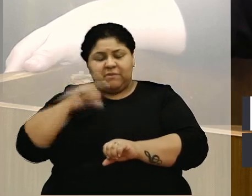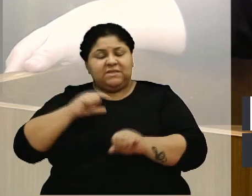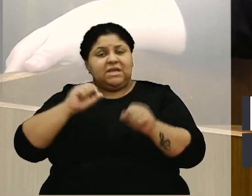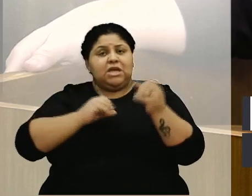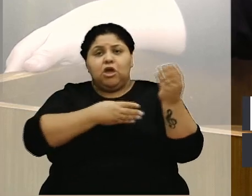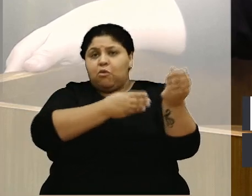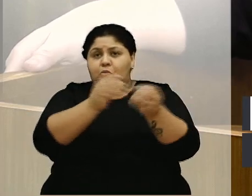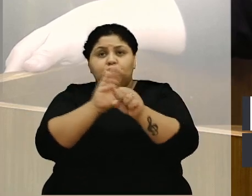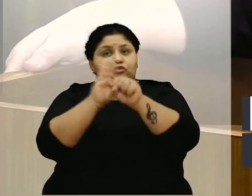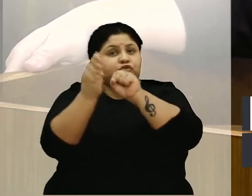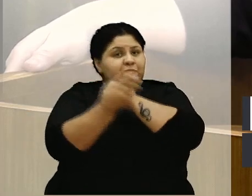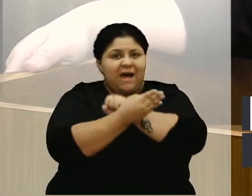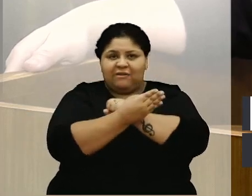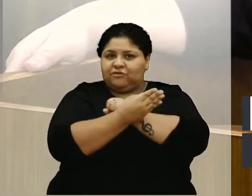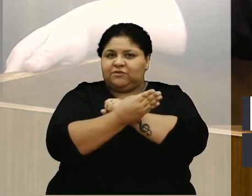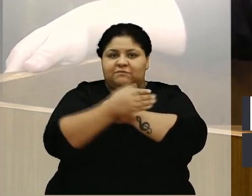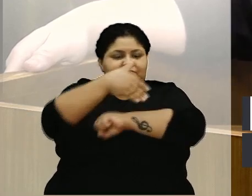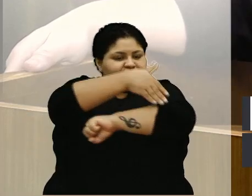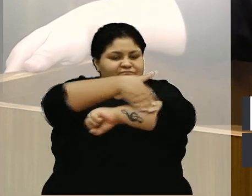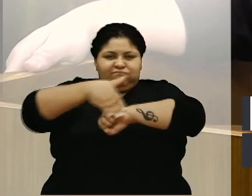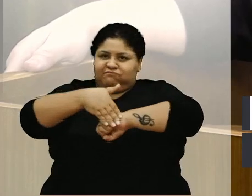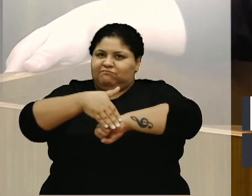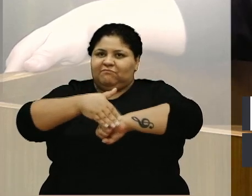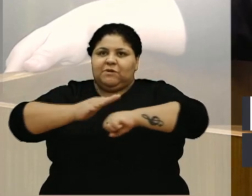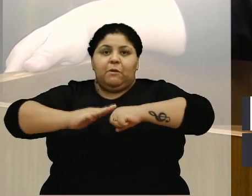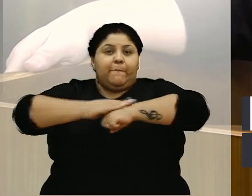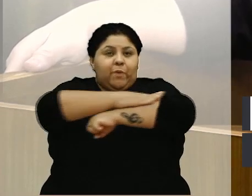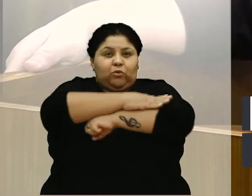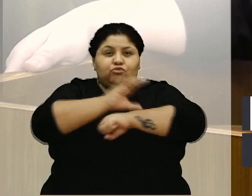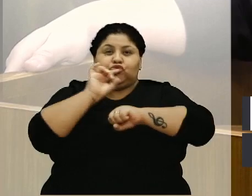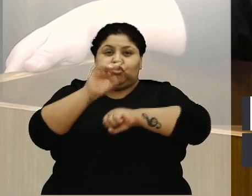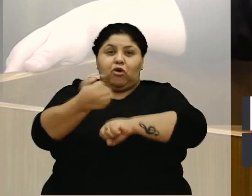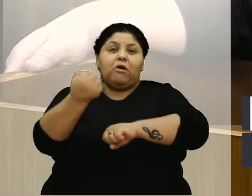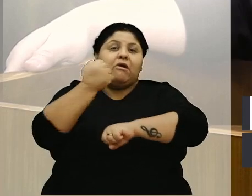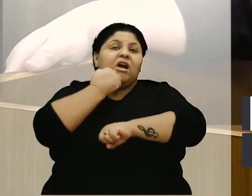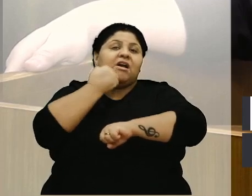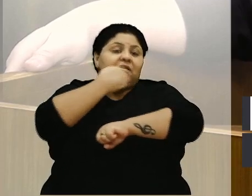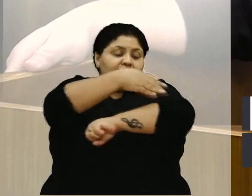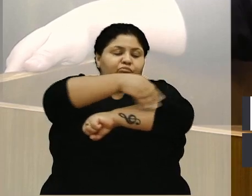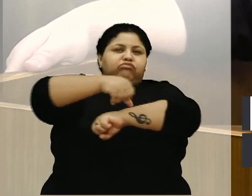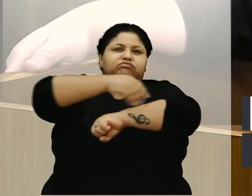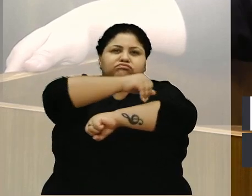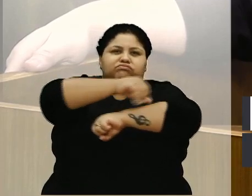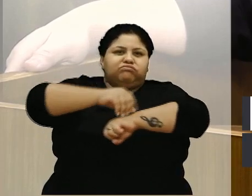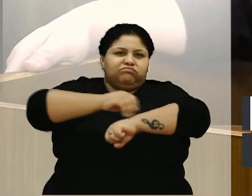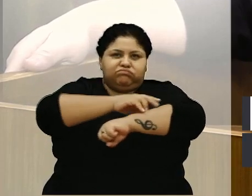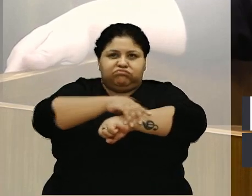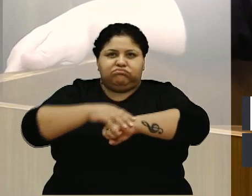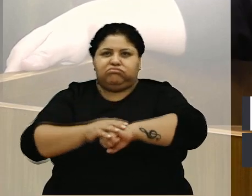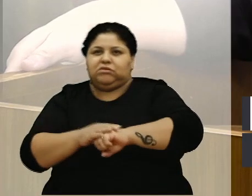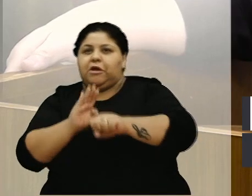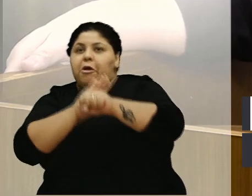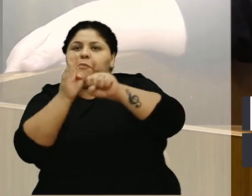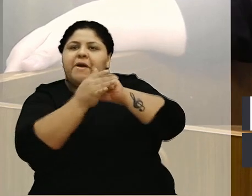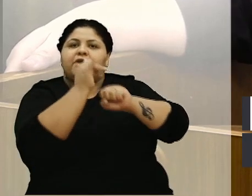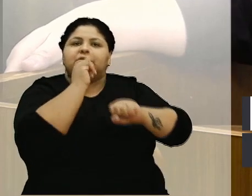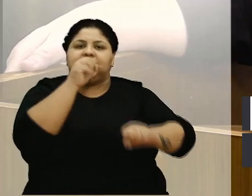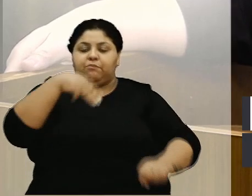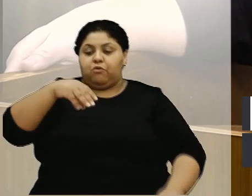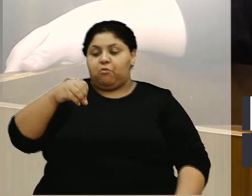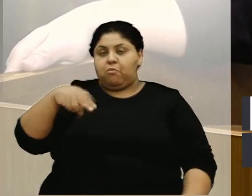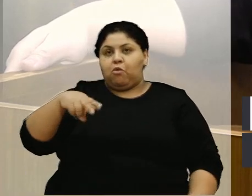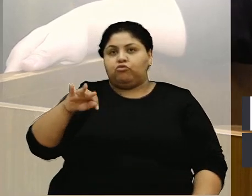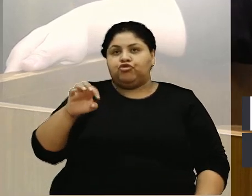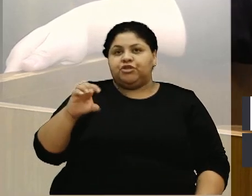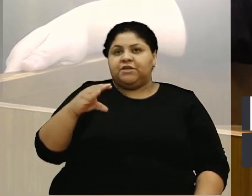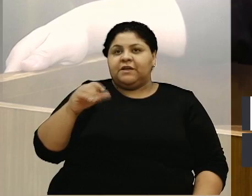são pavimentados. Um é o Monte Carmelo, que eu sei a dificuldade pelo relevo daquele bairro. Se não houver